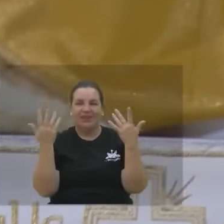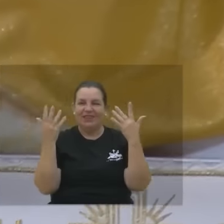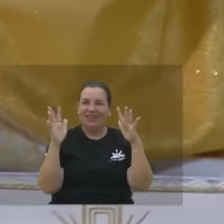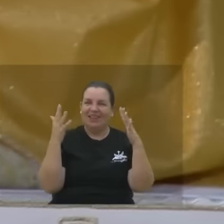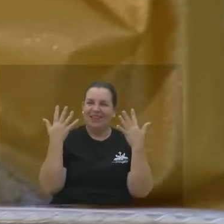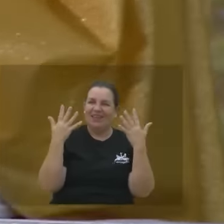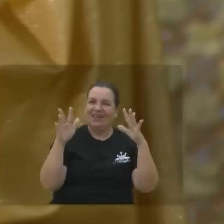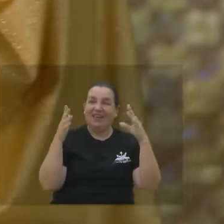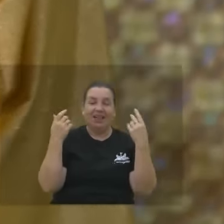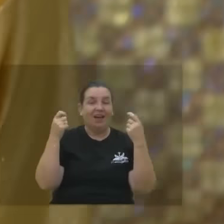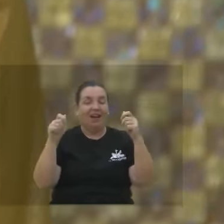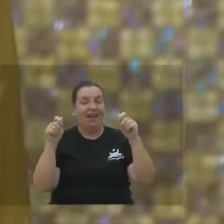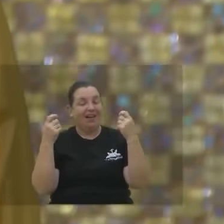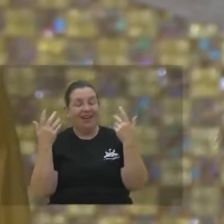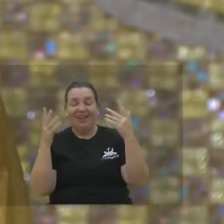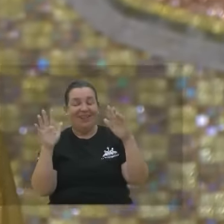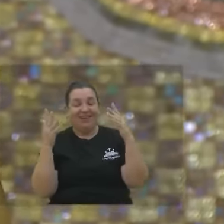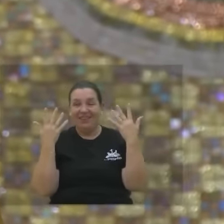aleluia,